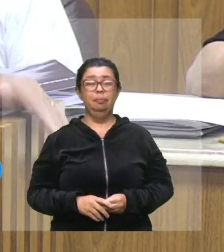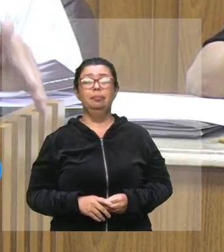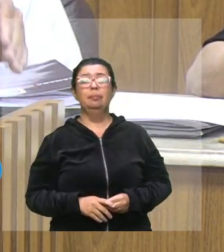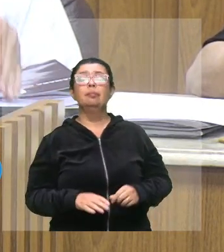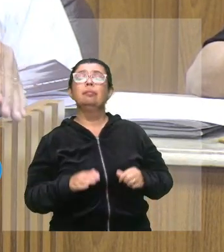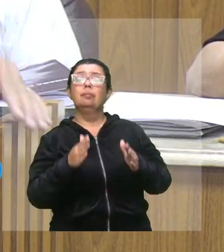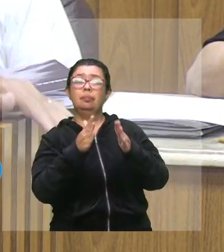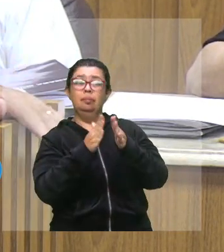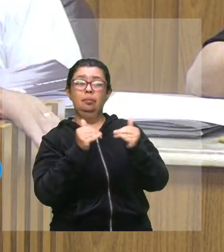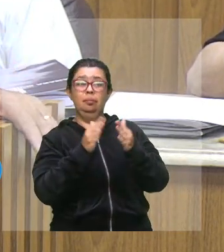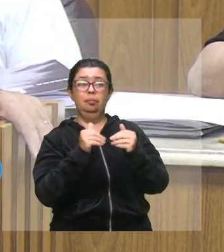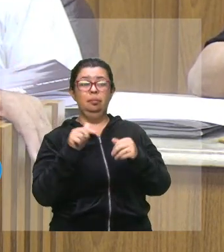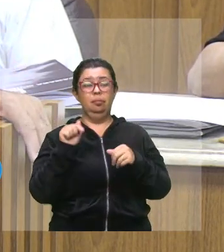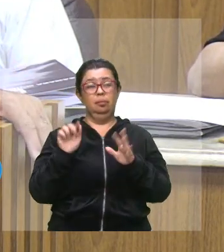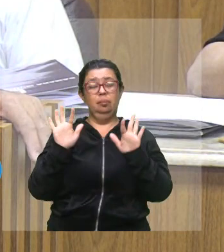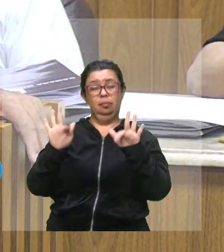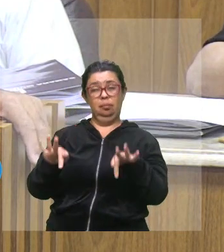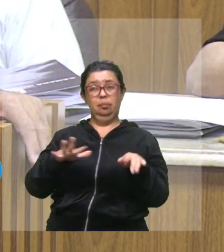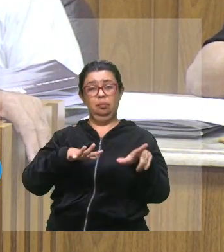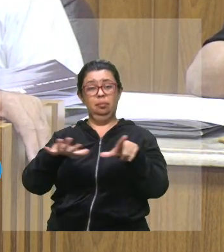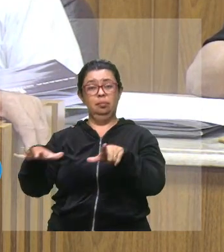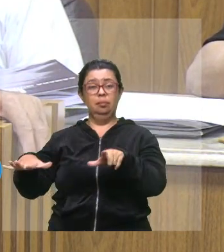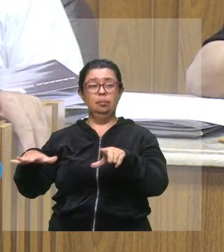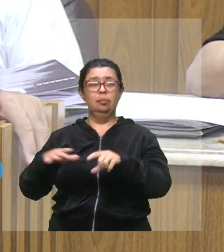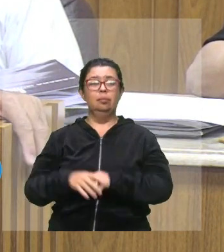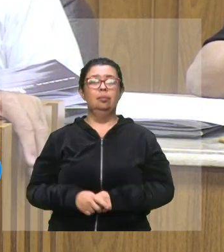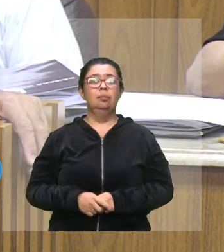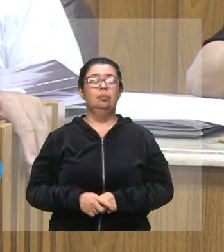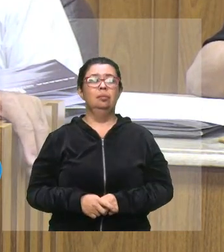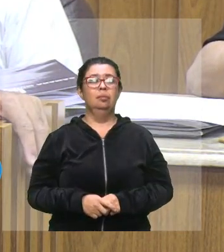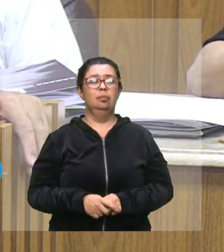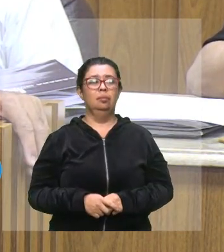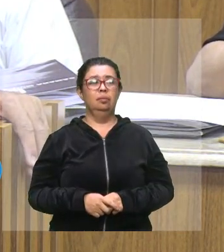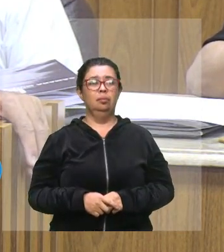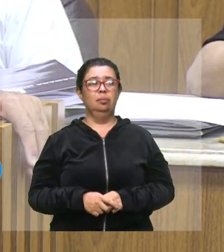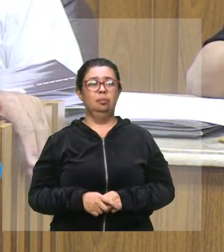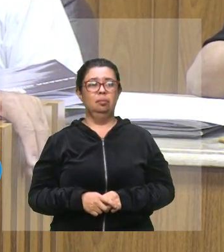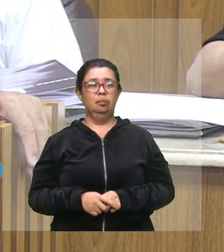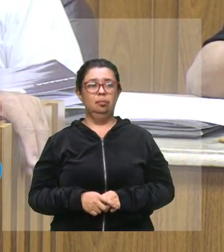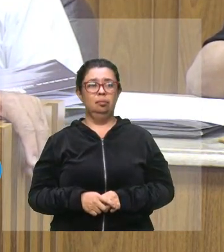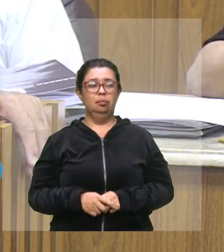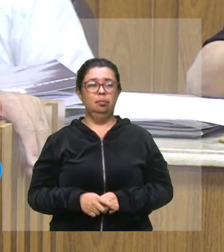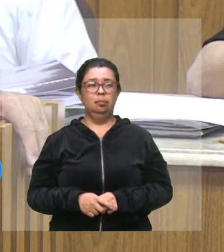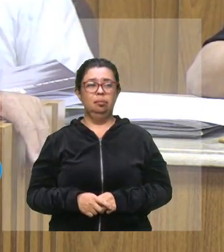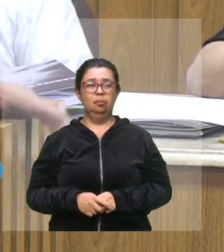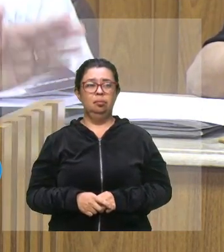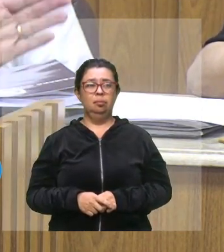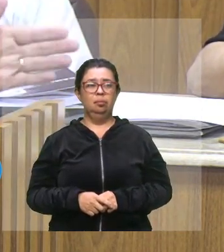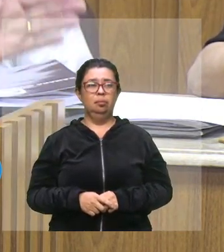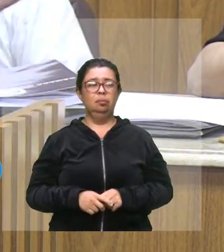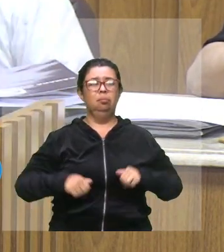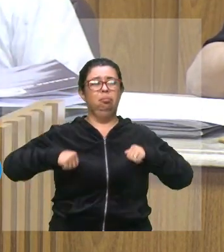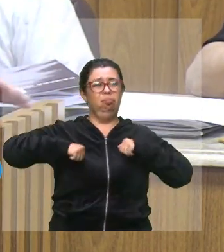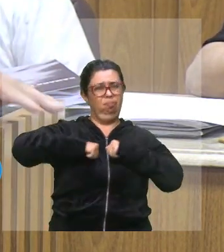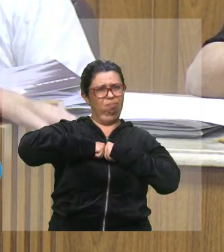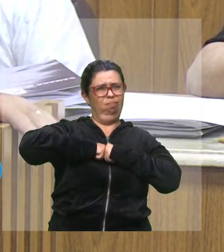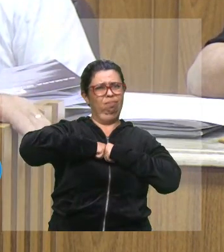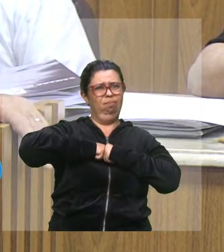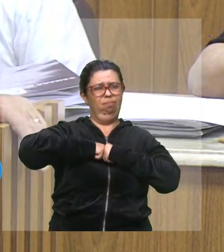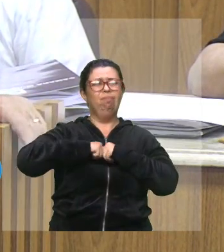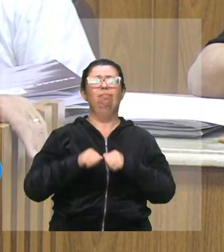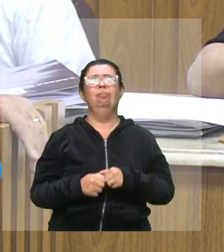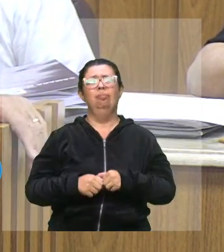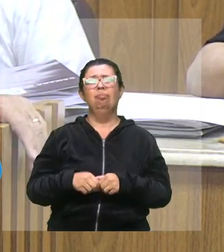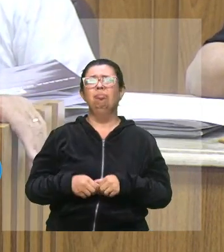solicitados, inclusive nesse final de semana, em razão do atropelamento daquele senhor na marginal oposta,